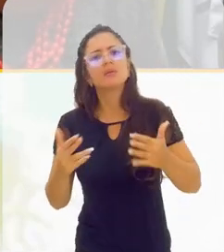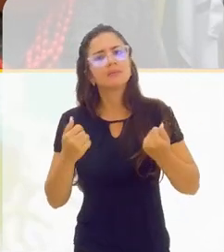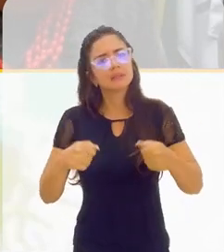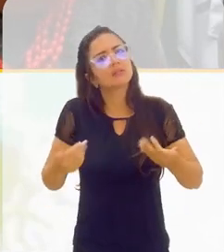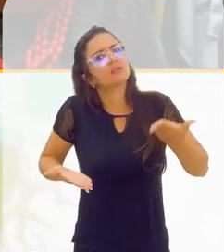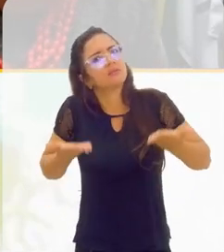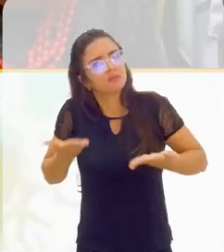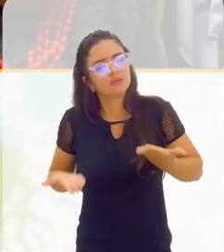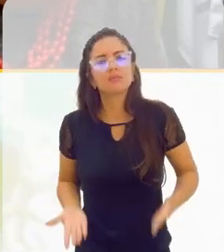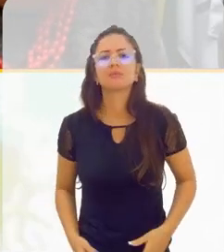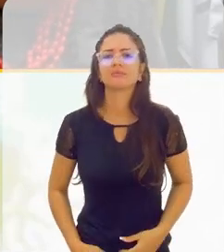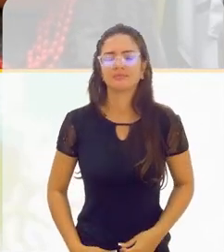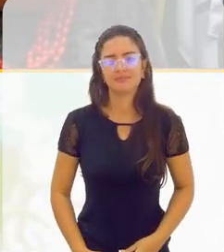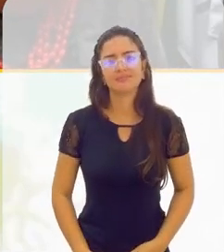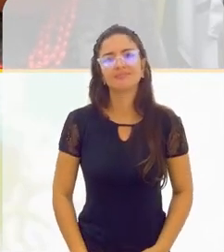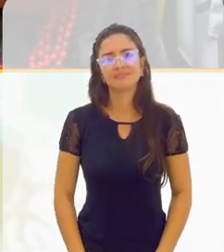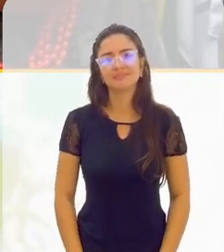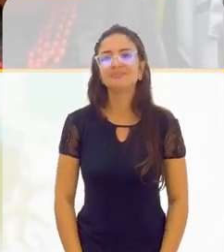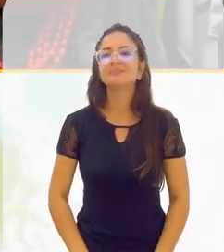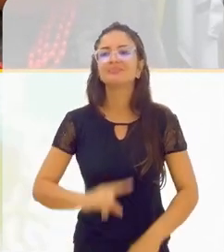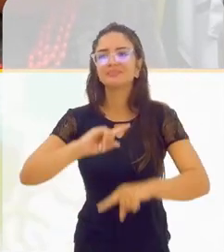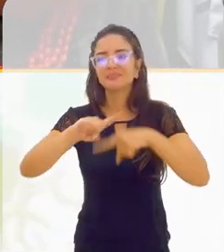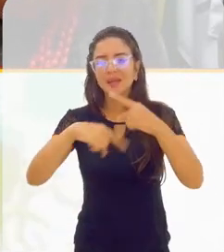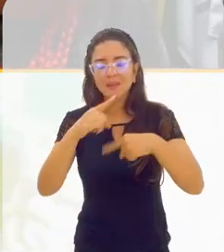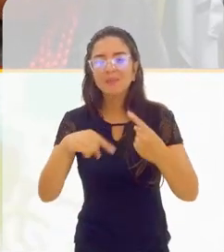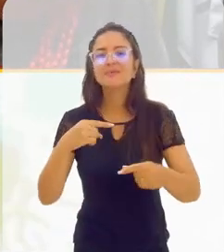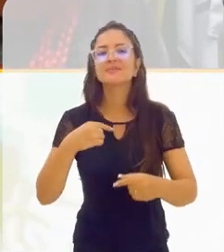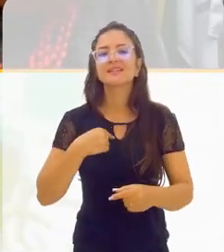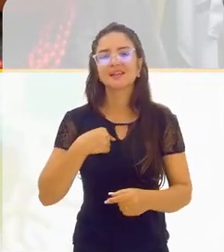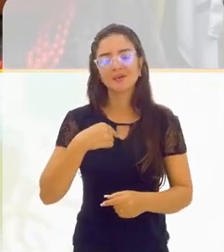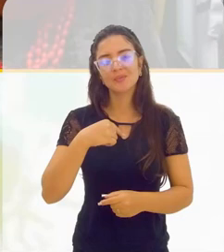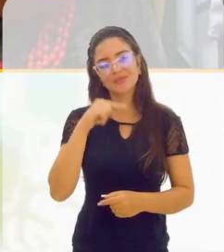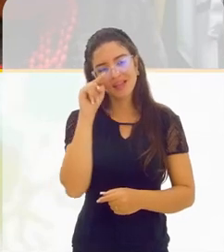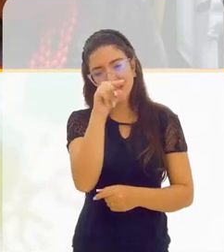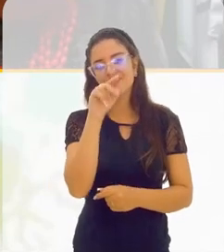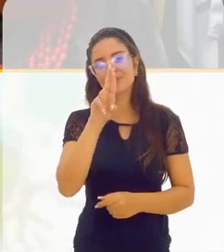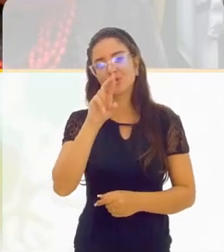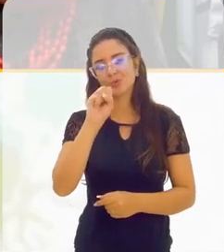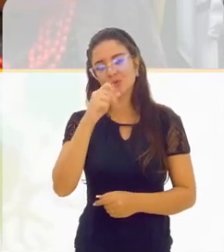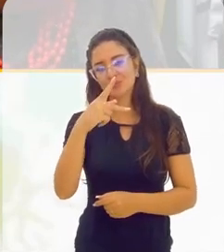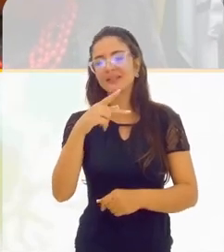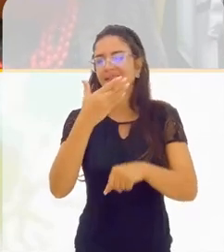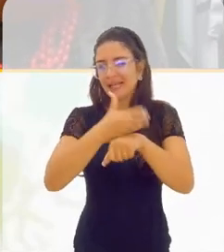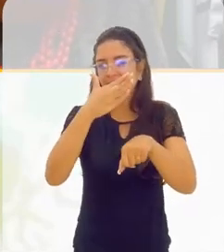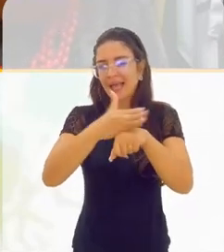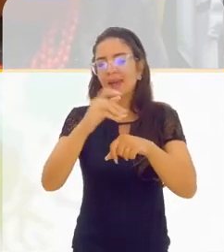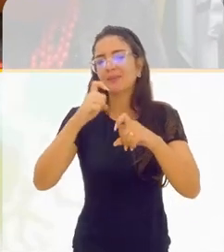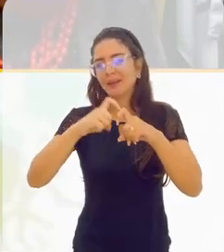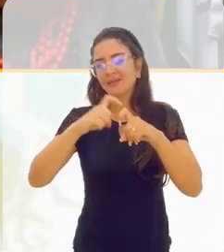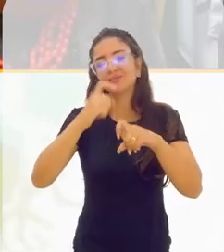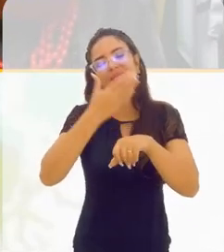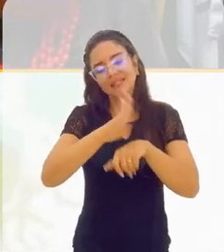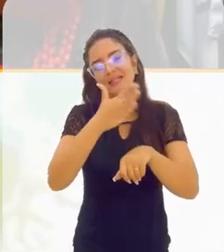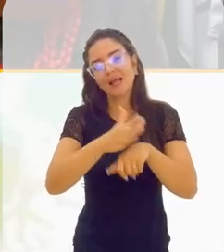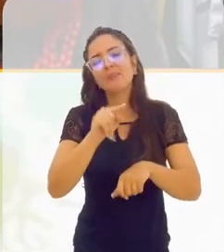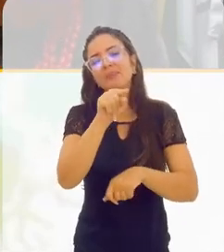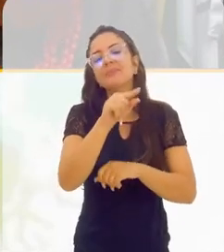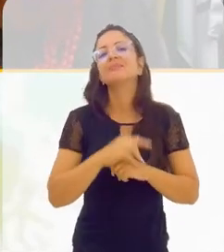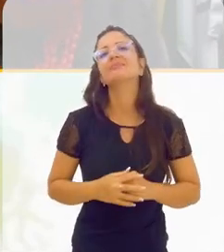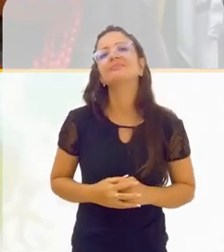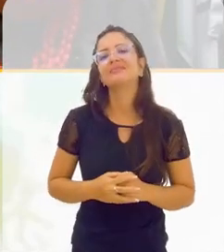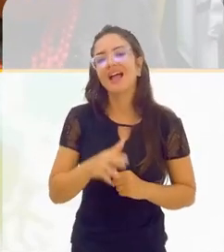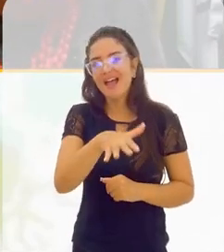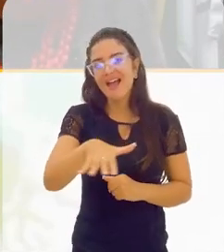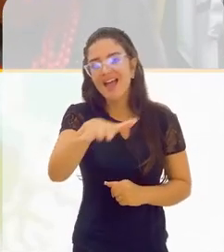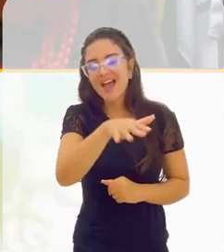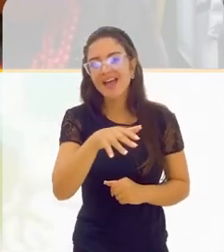então fiz residência na USP mesmo sem nenhum problema na área